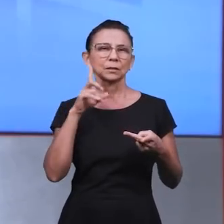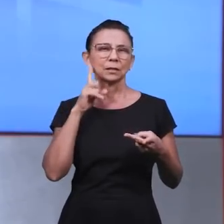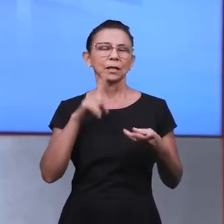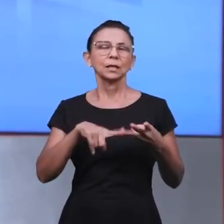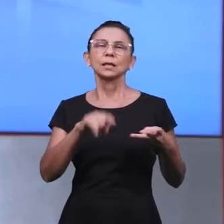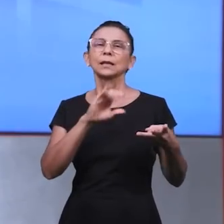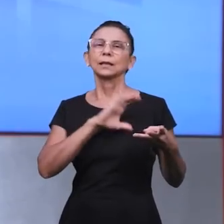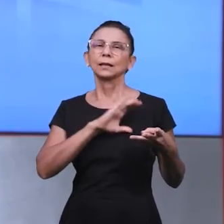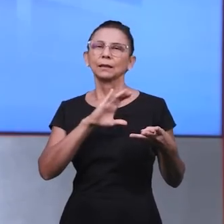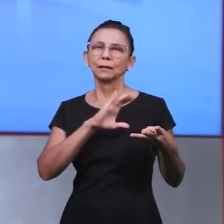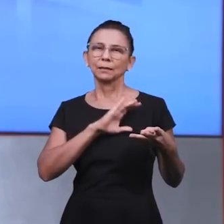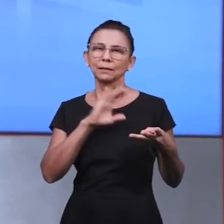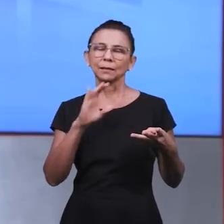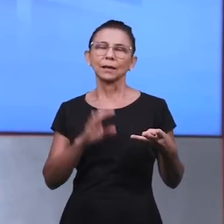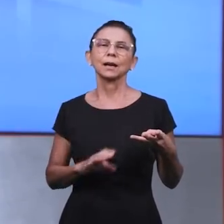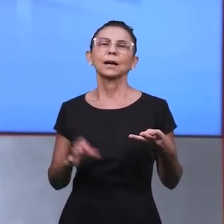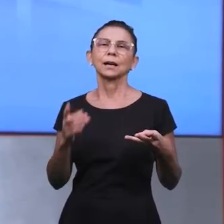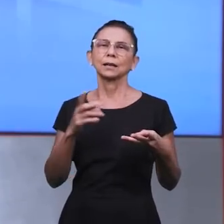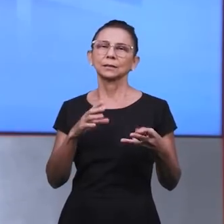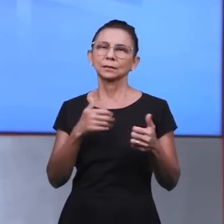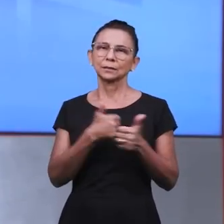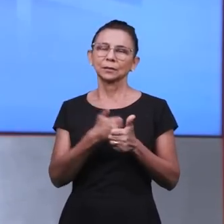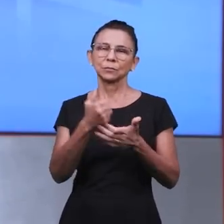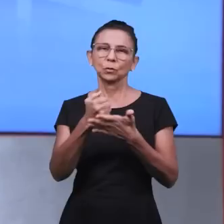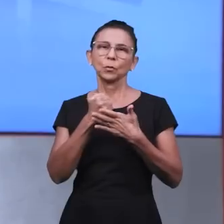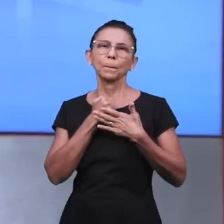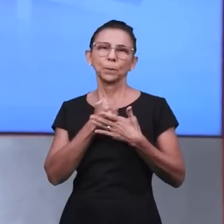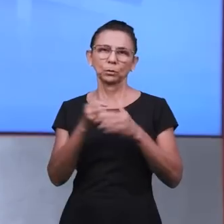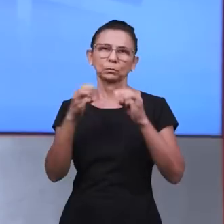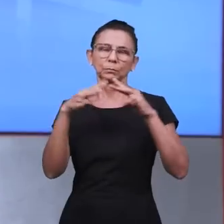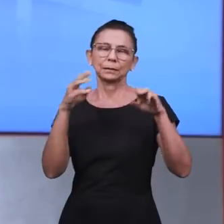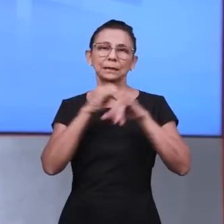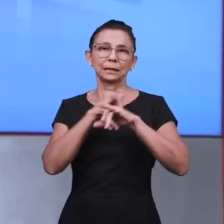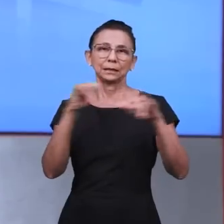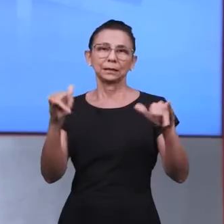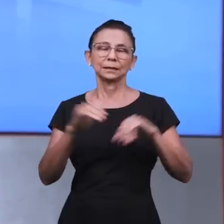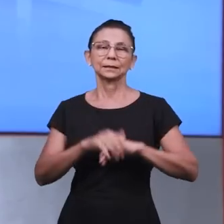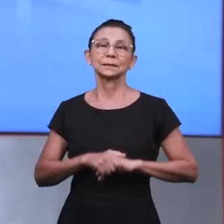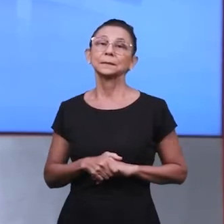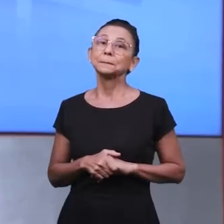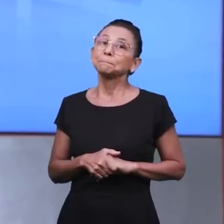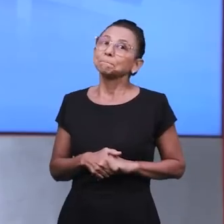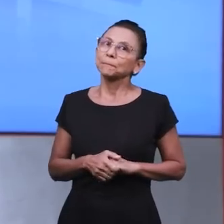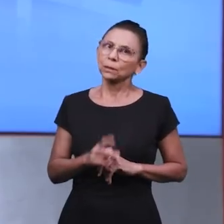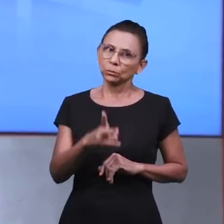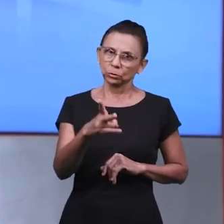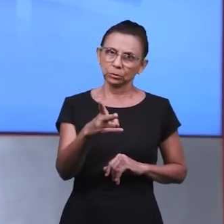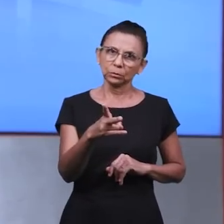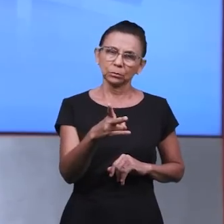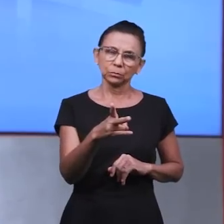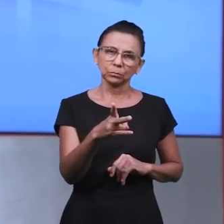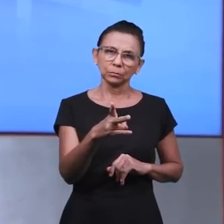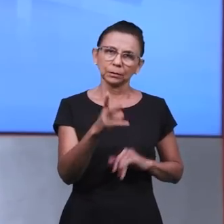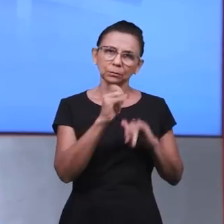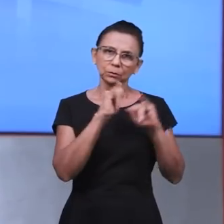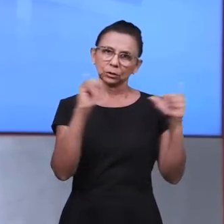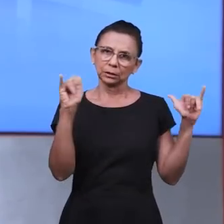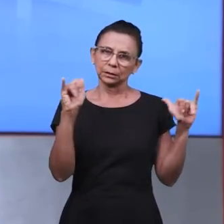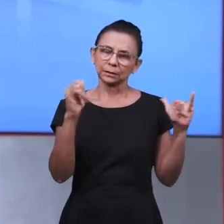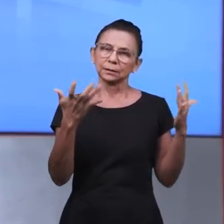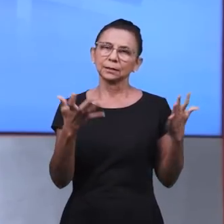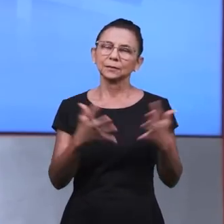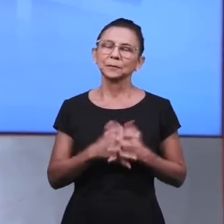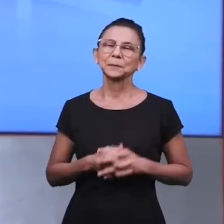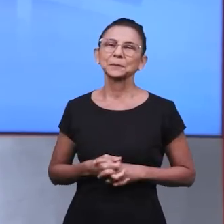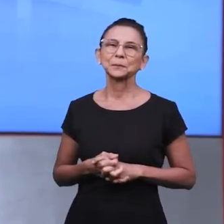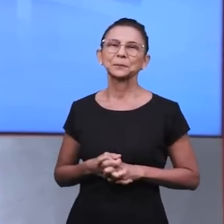Espírito Santo, os irmãos dos Estados Unidos, os irmãos do Canadá, os irmãos que estão sempre nos acompanhando aqui no Manaí News, no exterior. E a